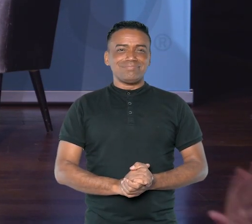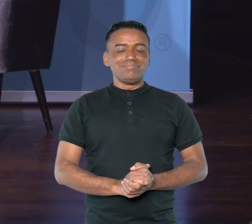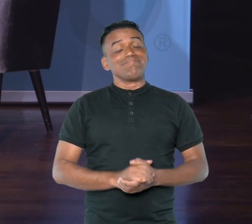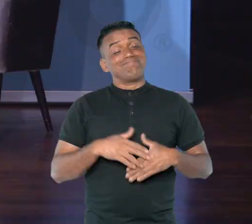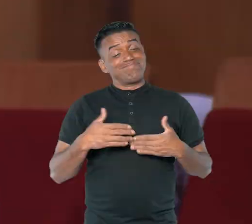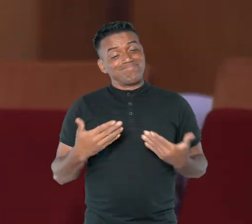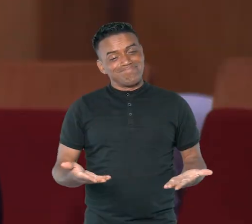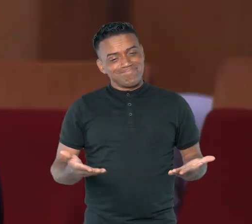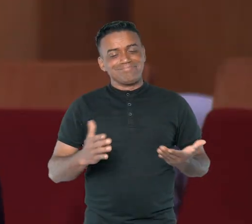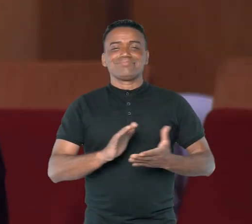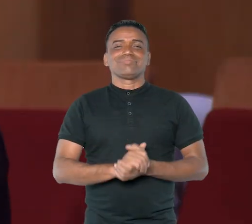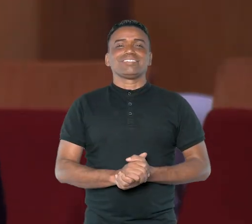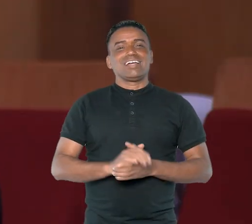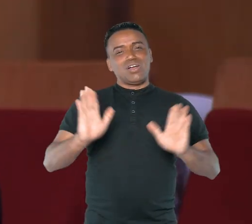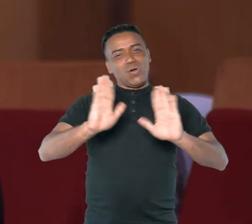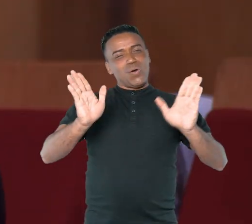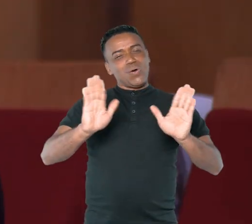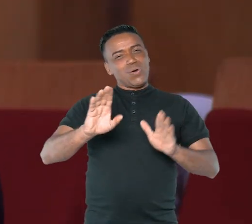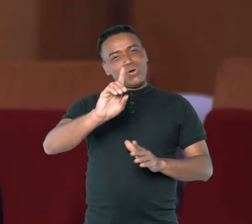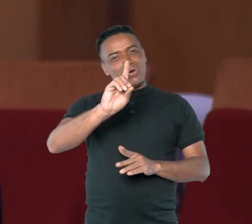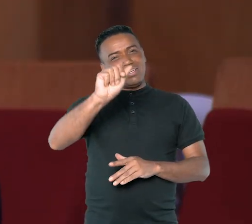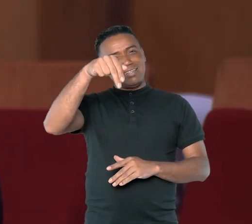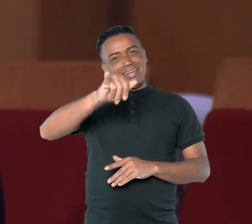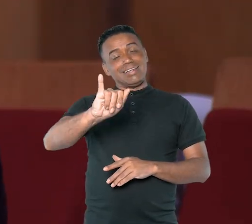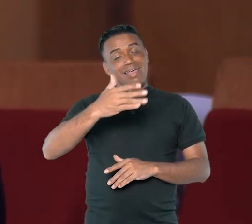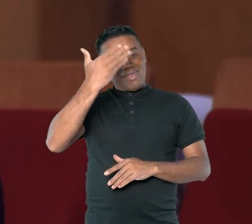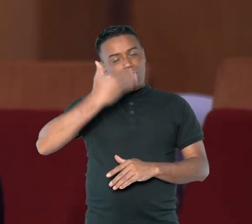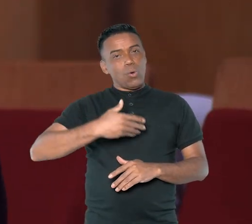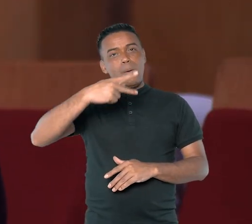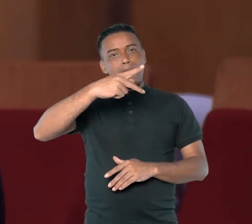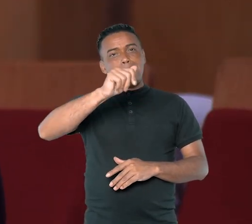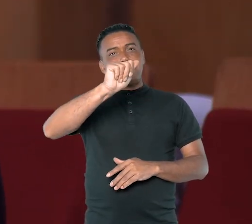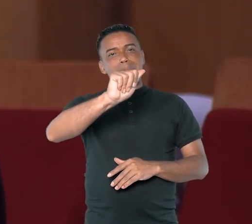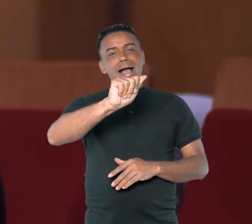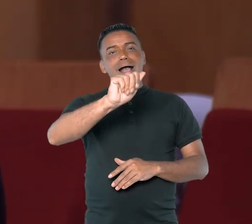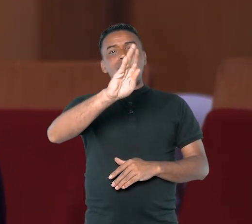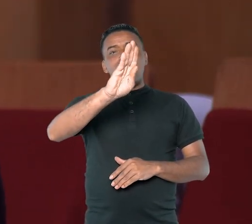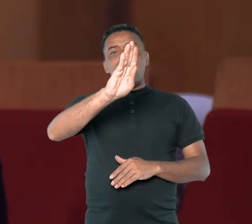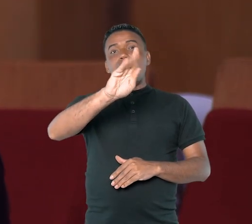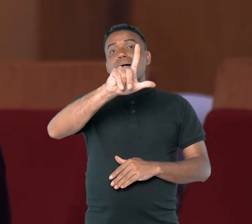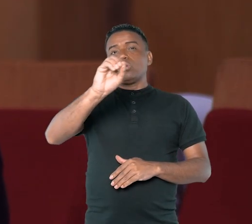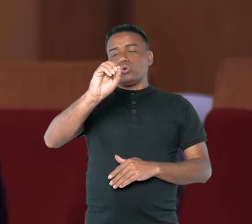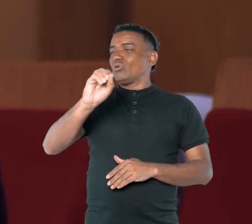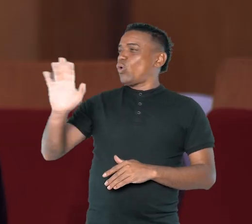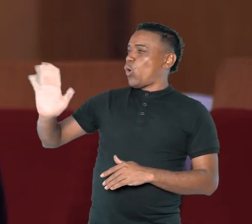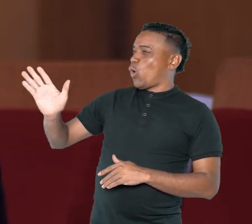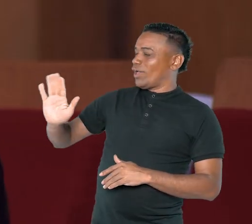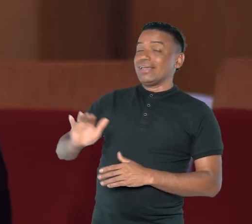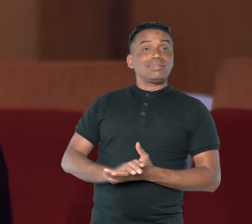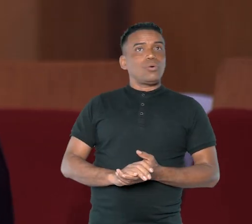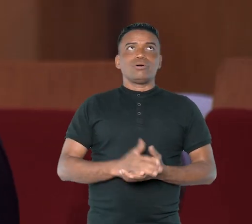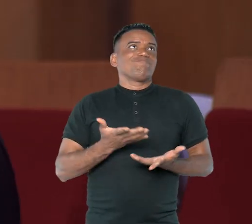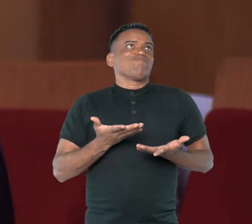Pois é. Oi, Dani, tudo bem? Ei, eu sou o Pablo. Ei, Pablo. Pois é, caindo assim de